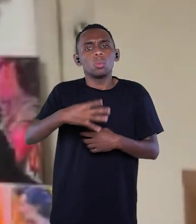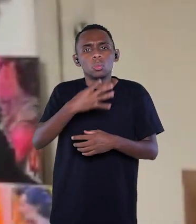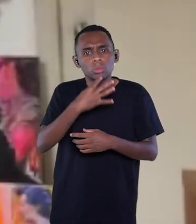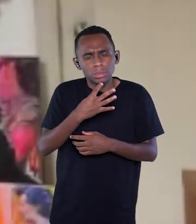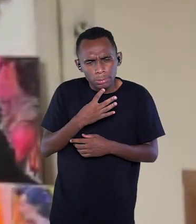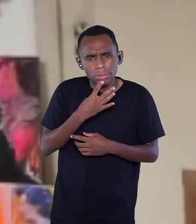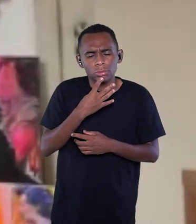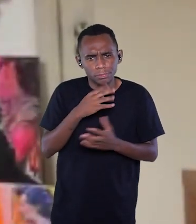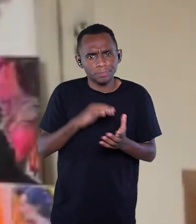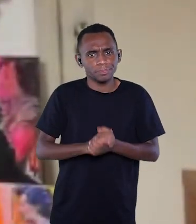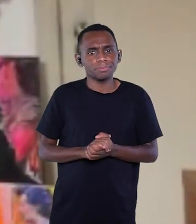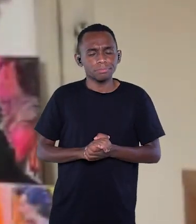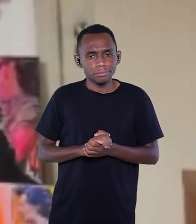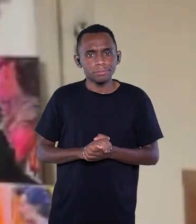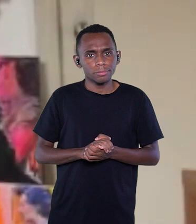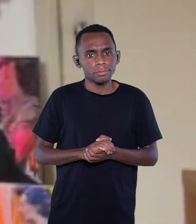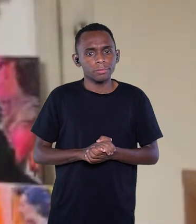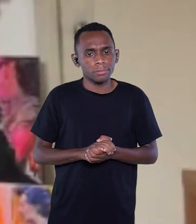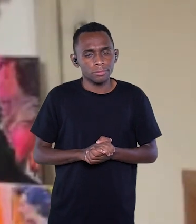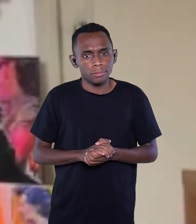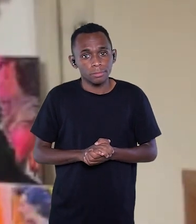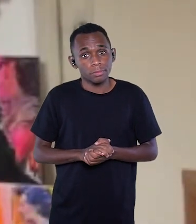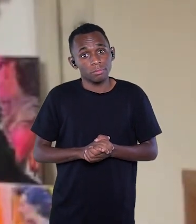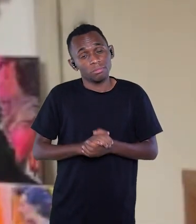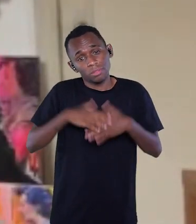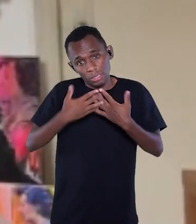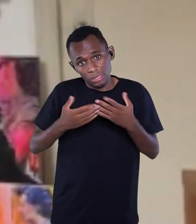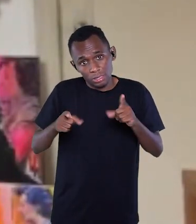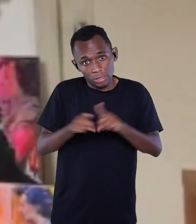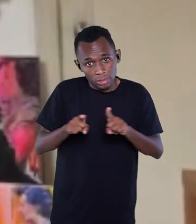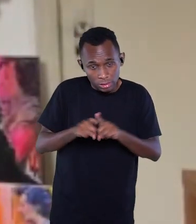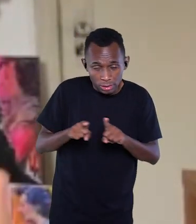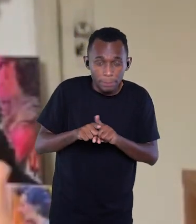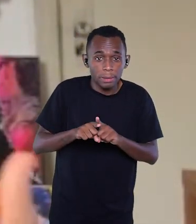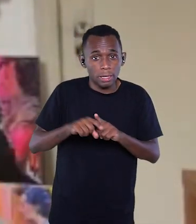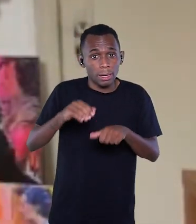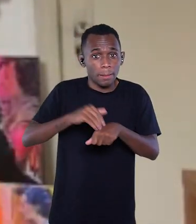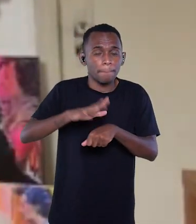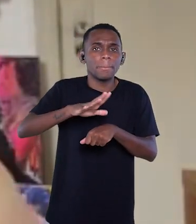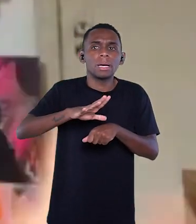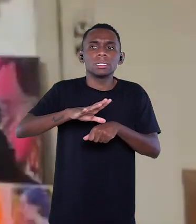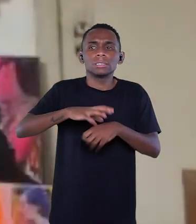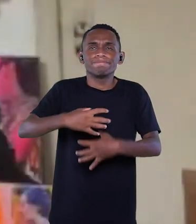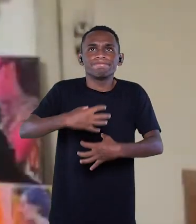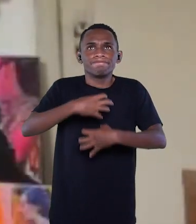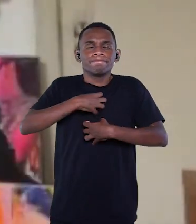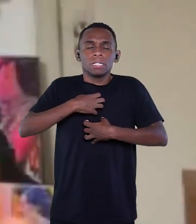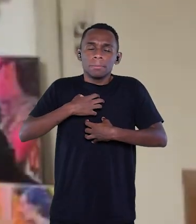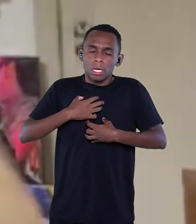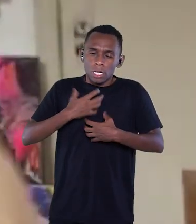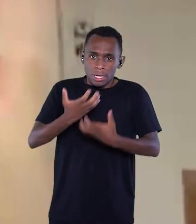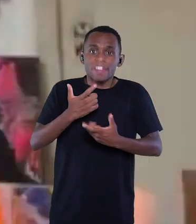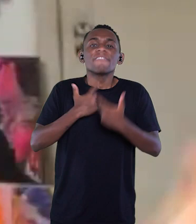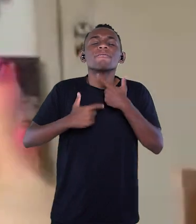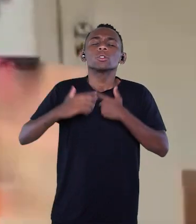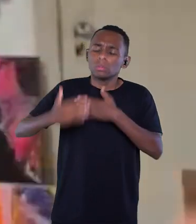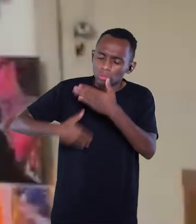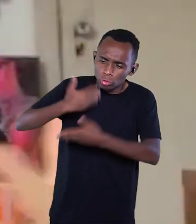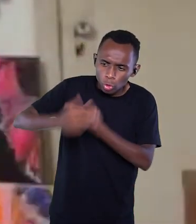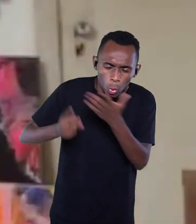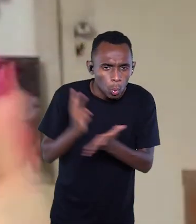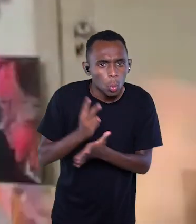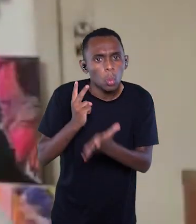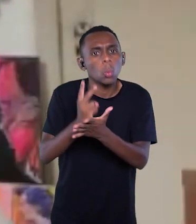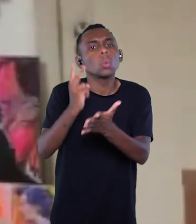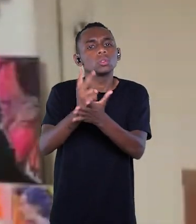reconhecimento disso, né? E de alguma maneira me deixa mais confortável para continuar, né? Porque é isso que eu falei, eu não